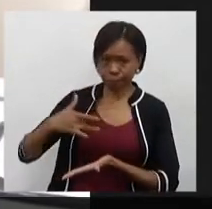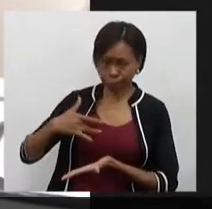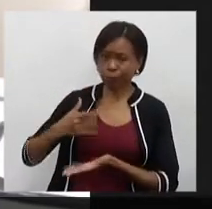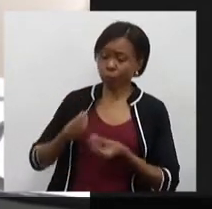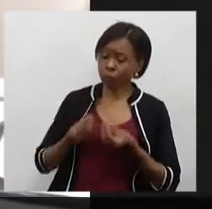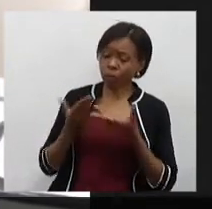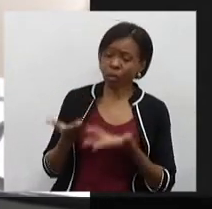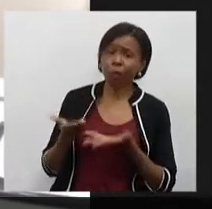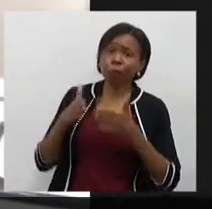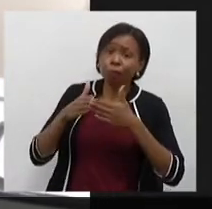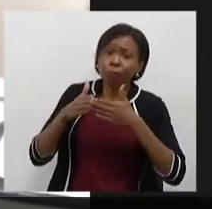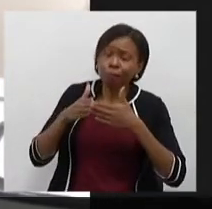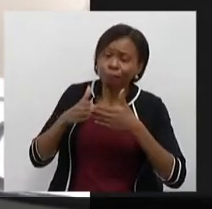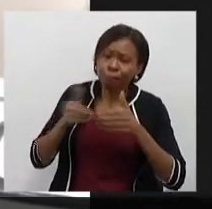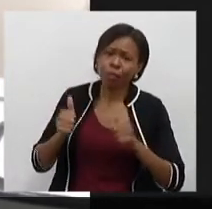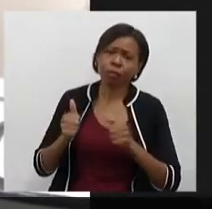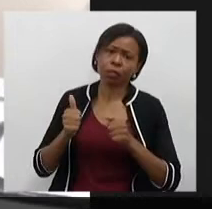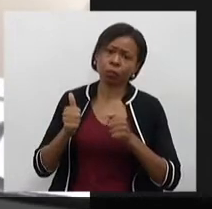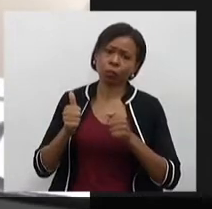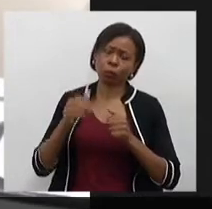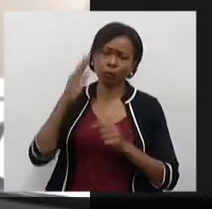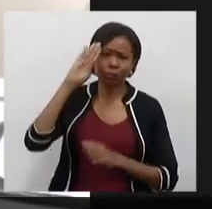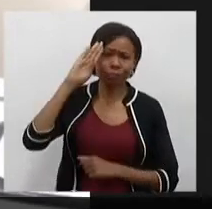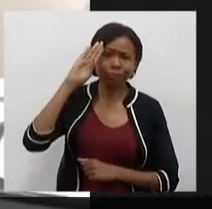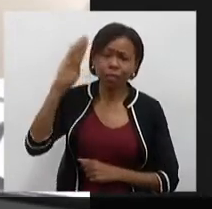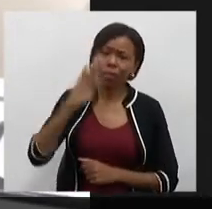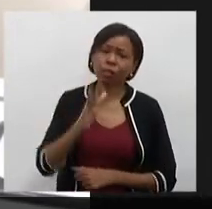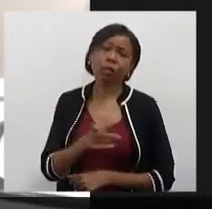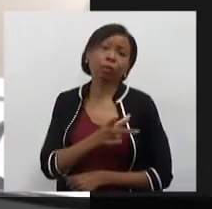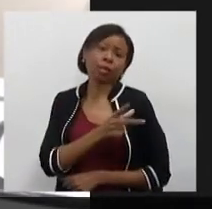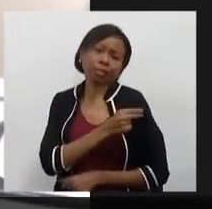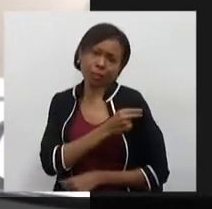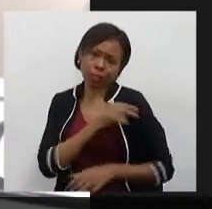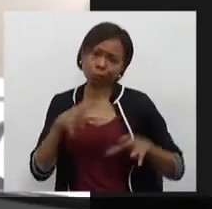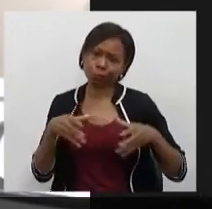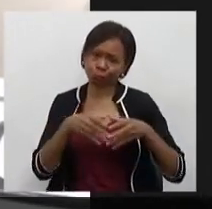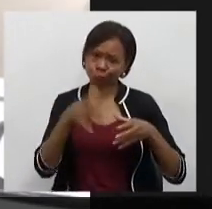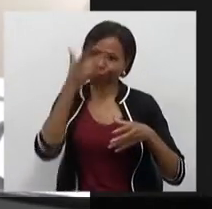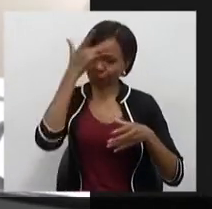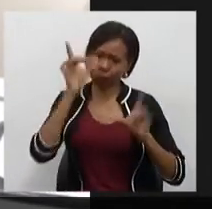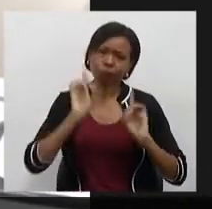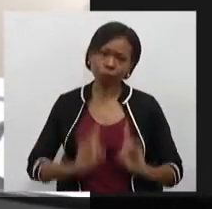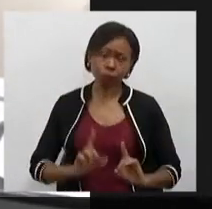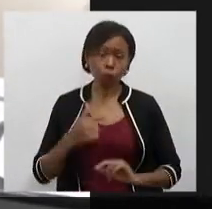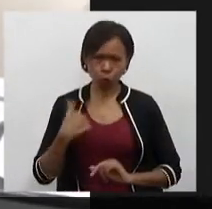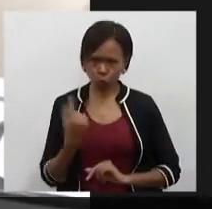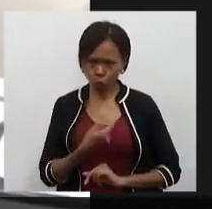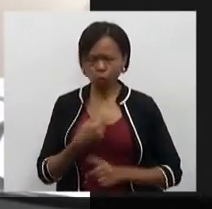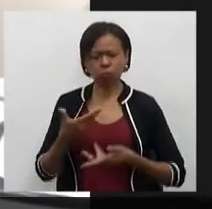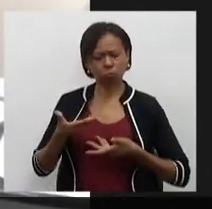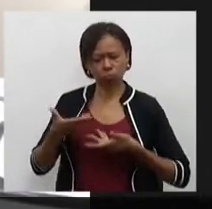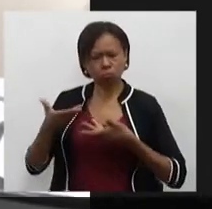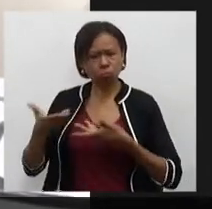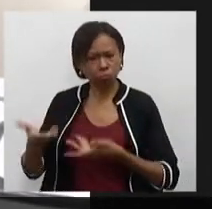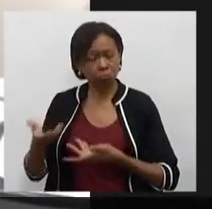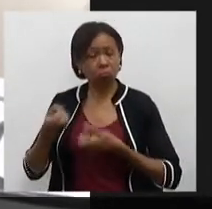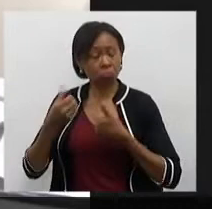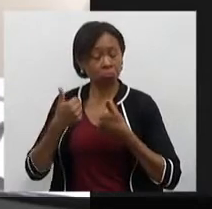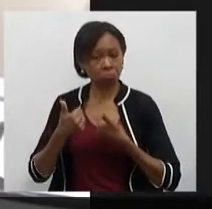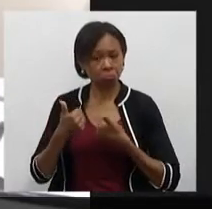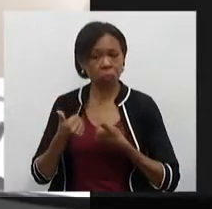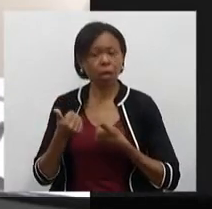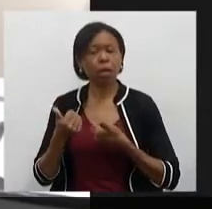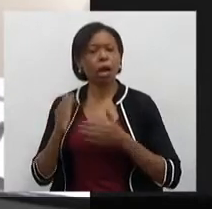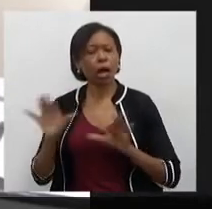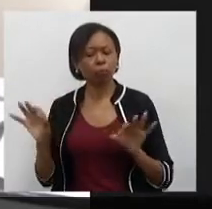para priorização da vacina para esse grupo de pessoas. Fomos muito bem recebidos e nós saímos